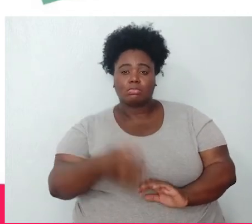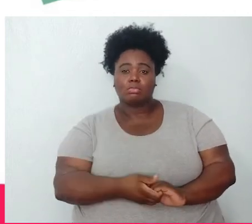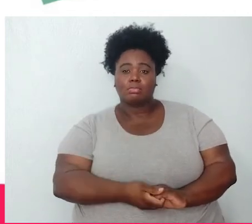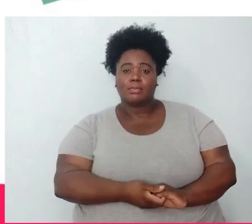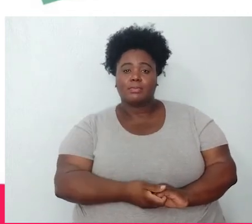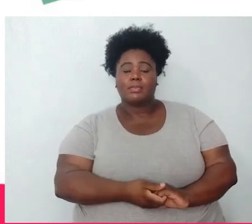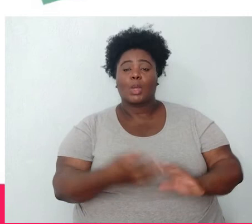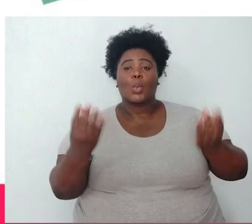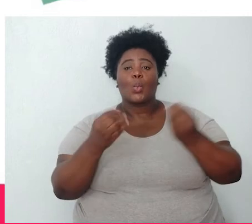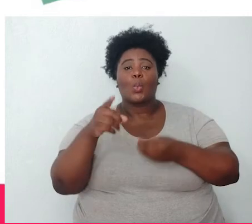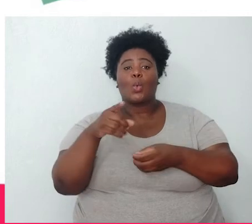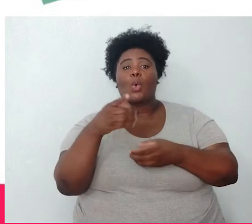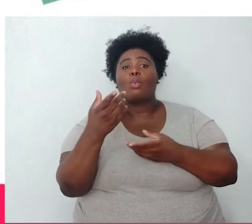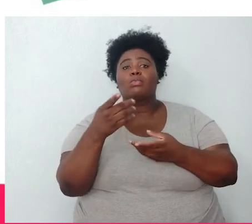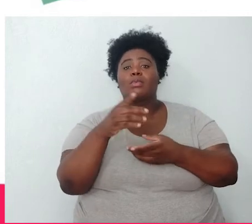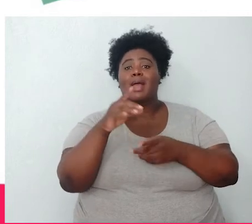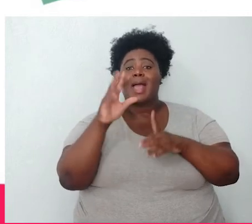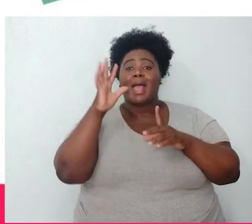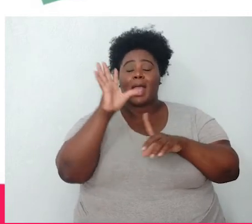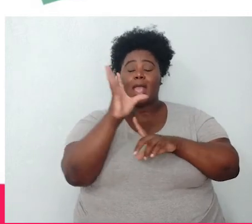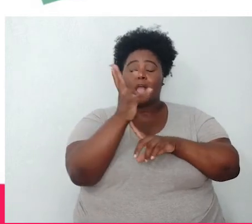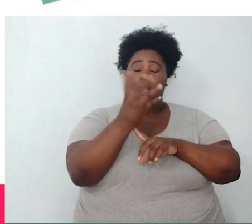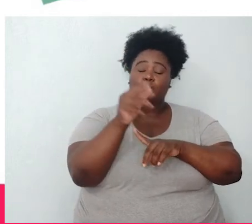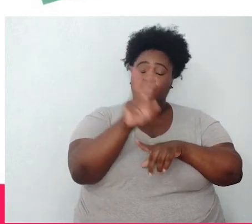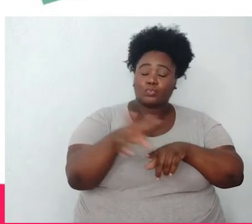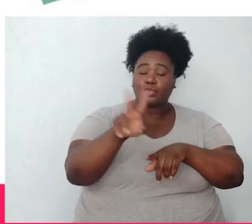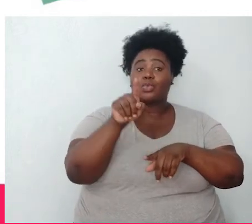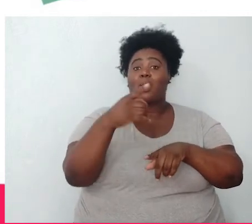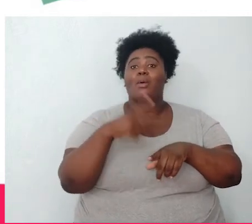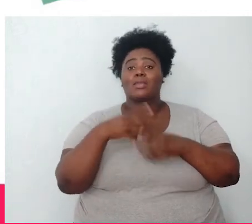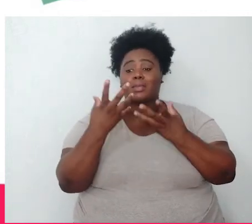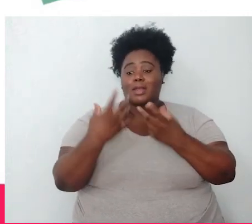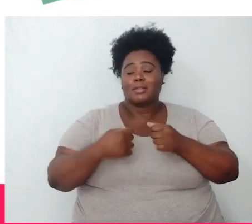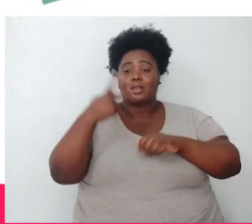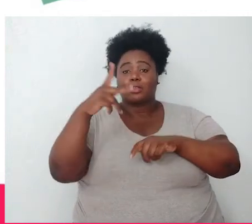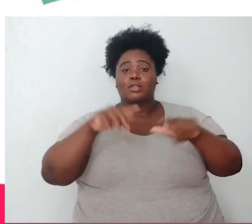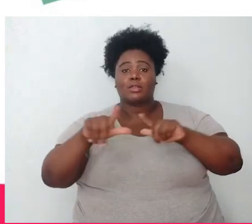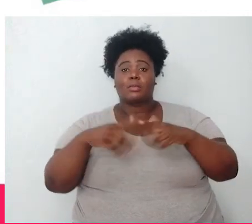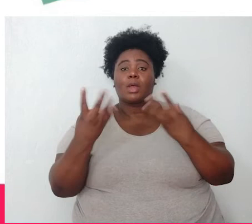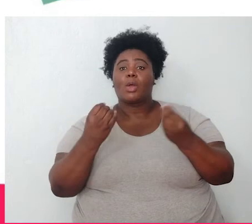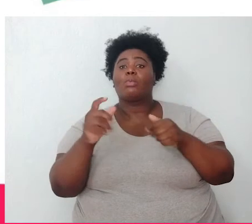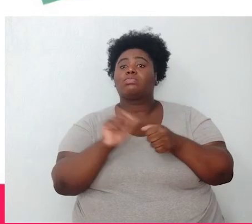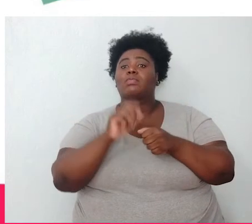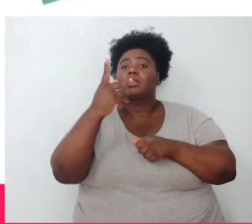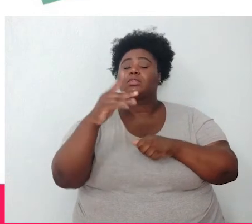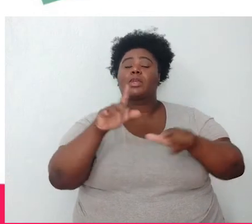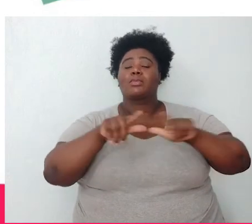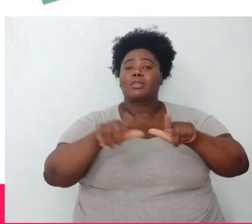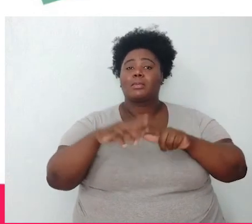importante. E como que o circuito das artes visuais recebe o seu trabalho? Como é que se dá a sua circulação das